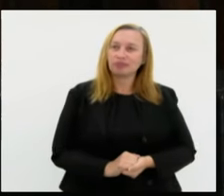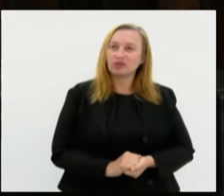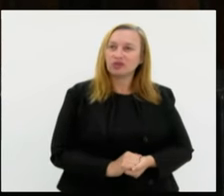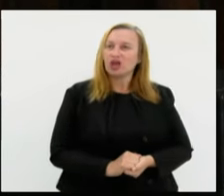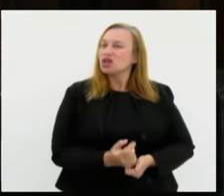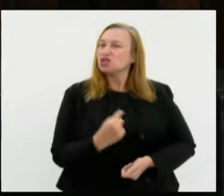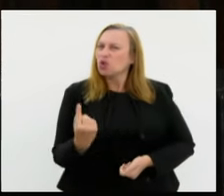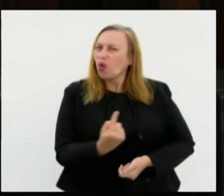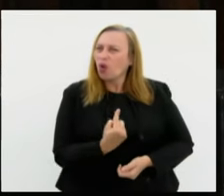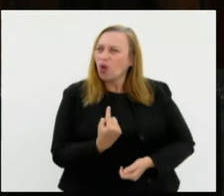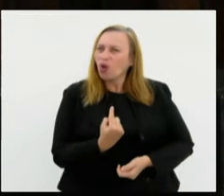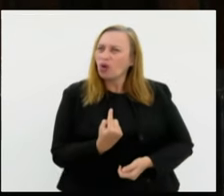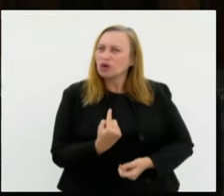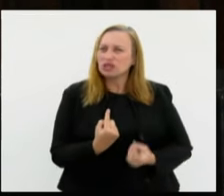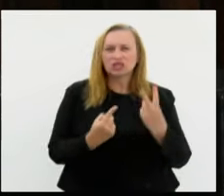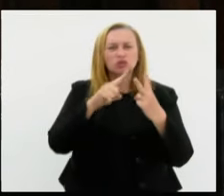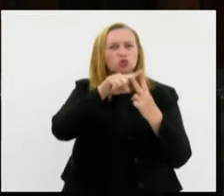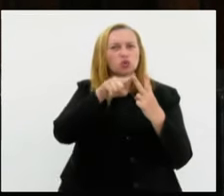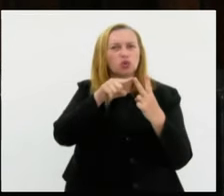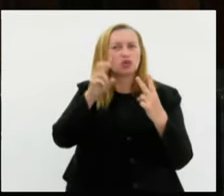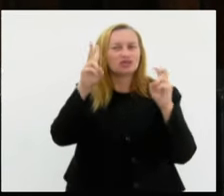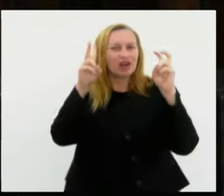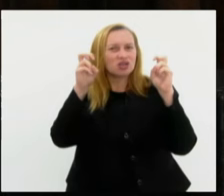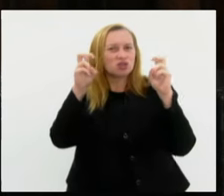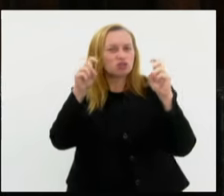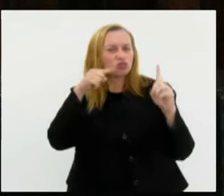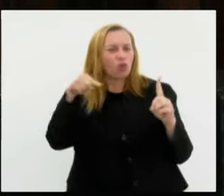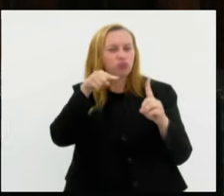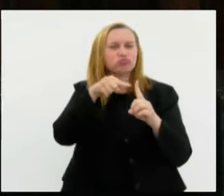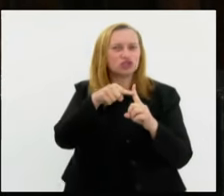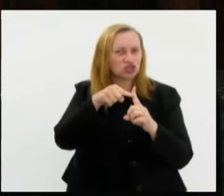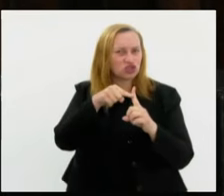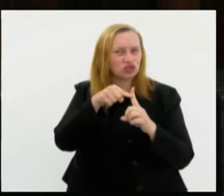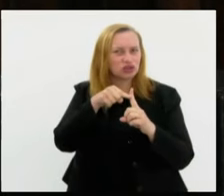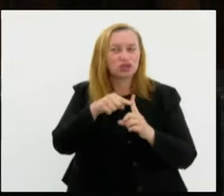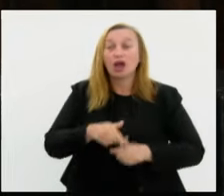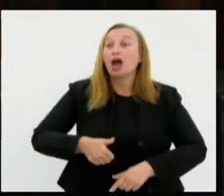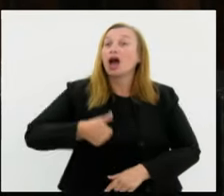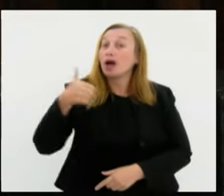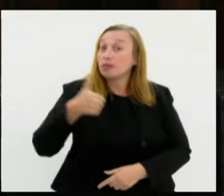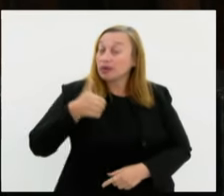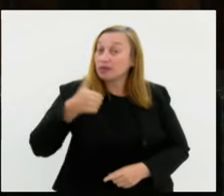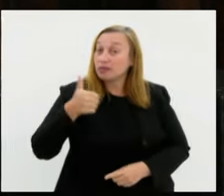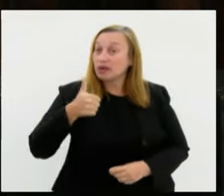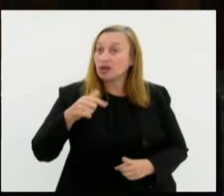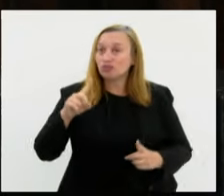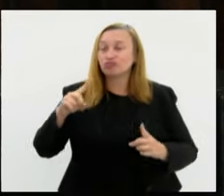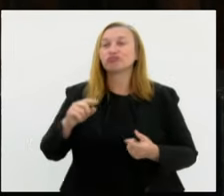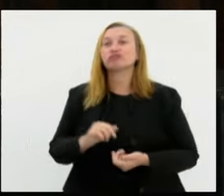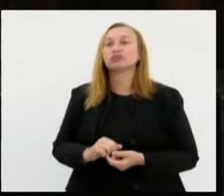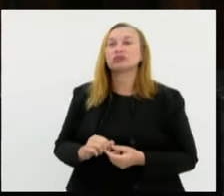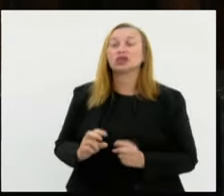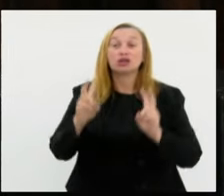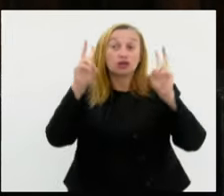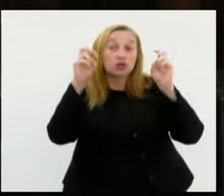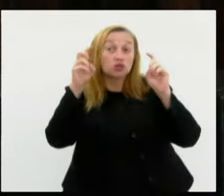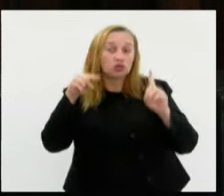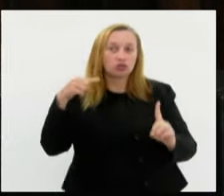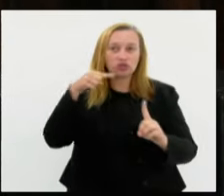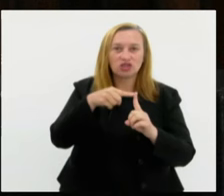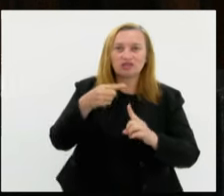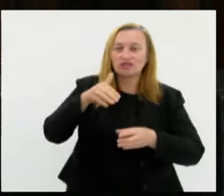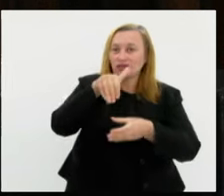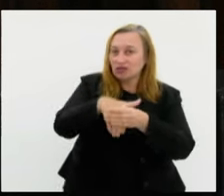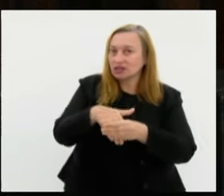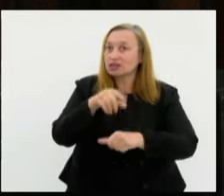Nós estamos deparados com duas questões objetivas. A primeira questão objetiva que a gente se depara e que vai votar nesse